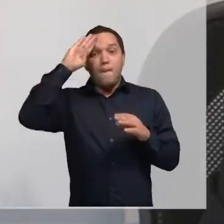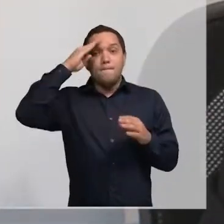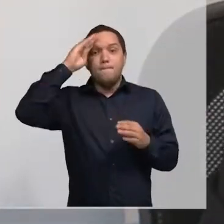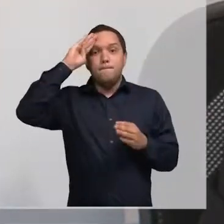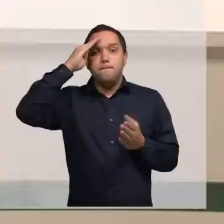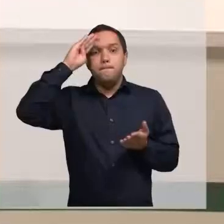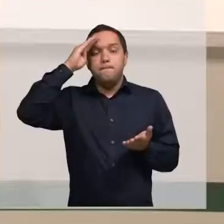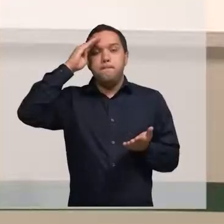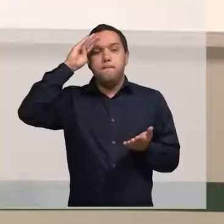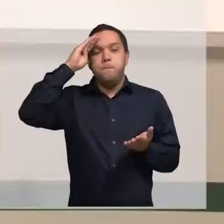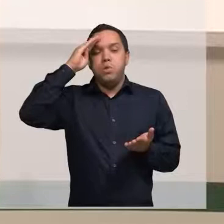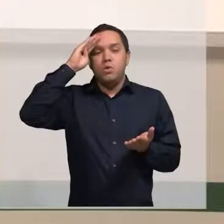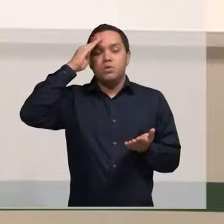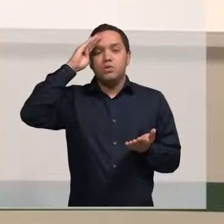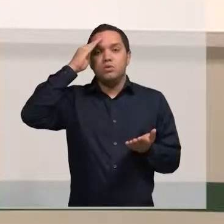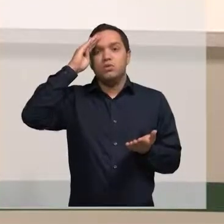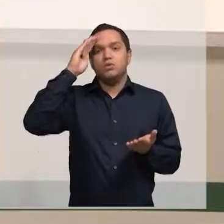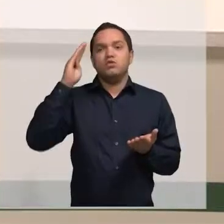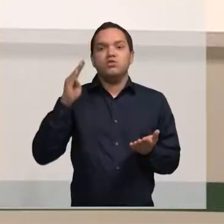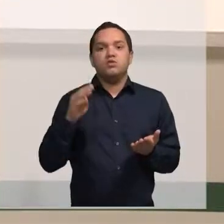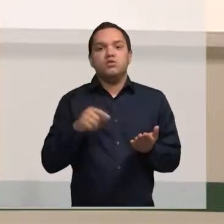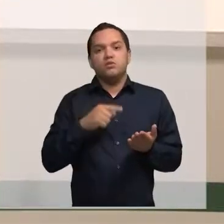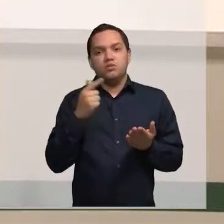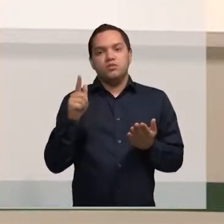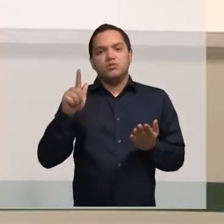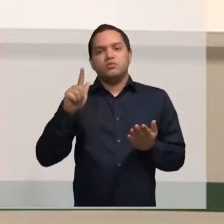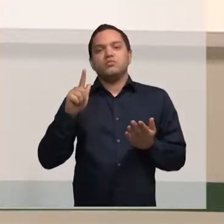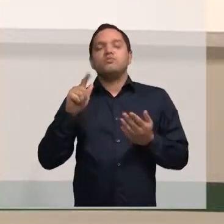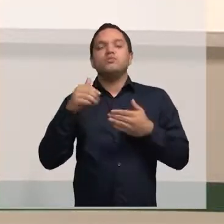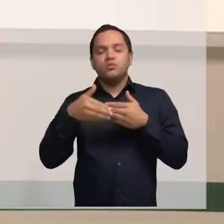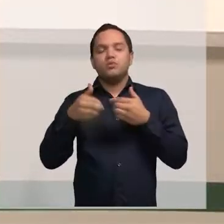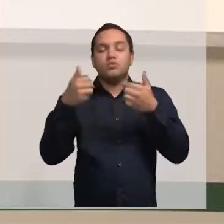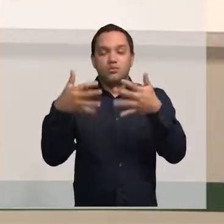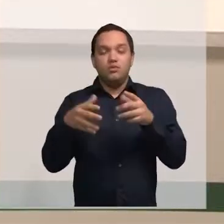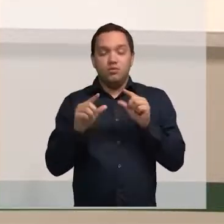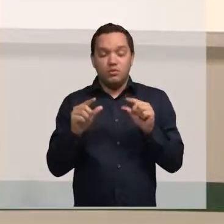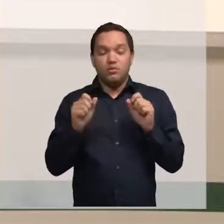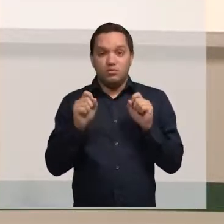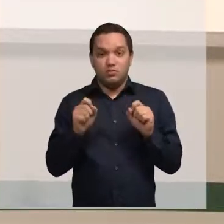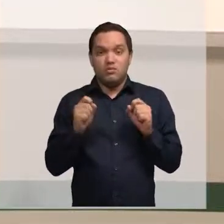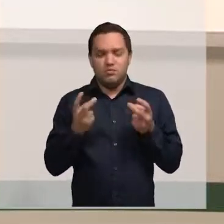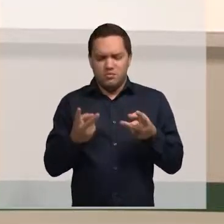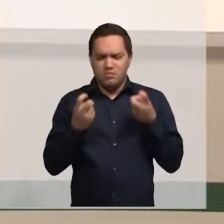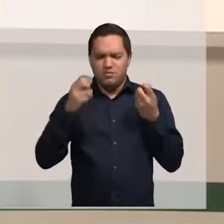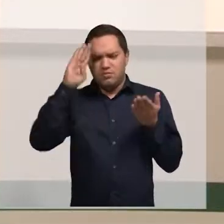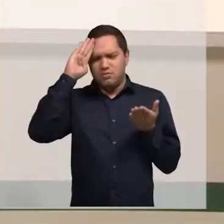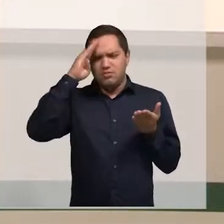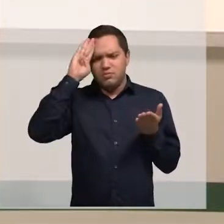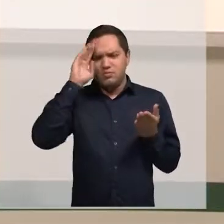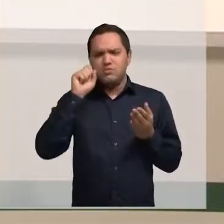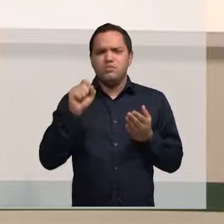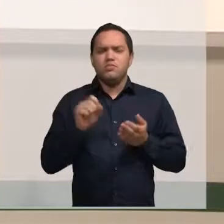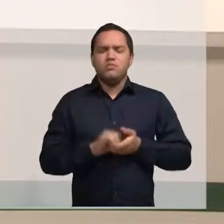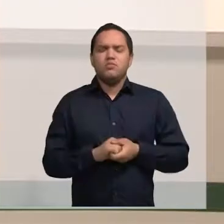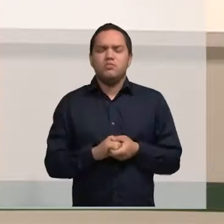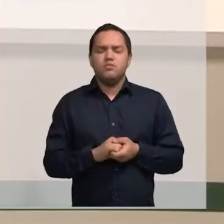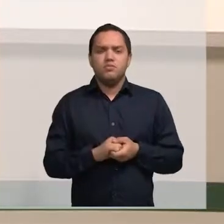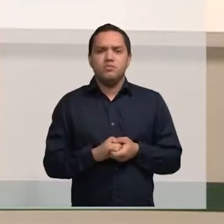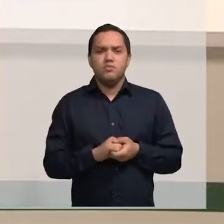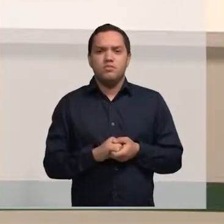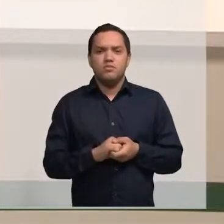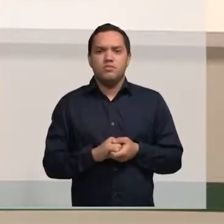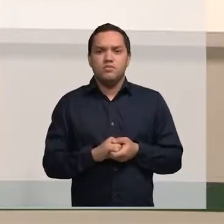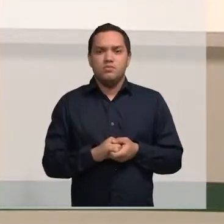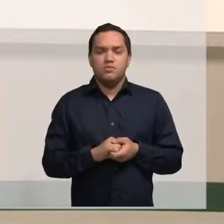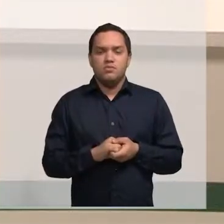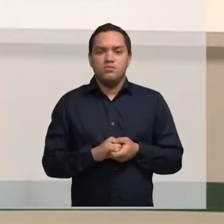ele ainda fez mais ainda na Globo News, depois eu conto. Mas deixa eu dizer o que eu bati aqui. Interessante do Bolsonaro foi o seguinte. Tem uma coisa que eu quero